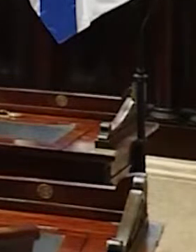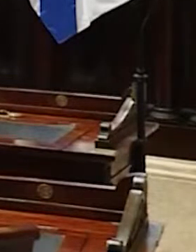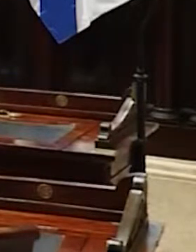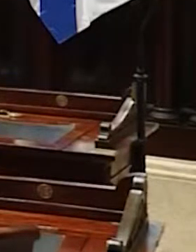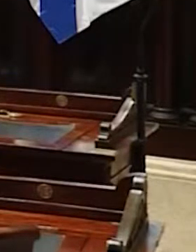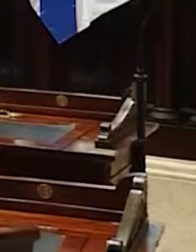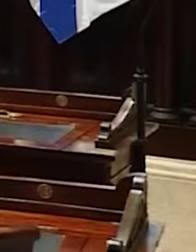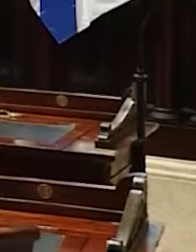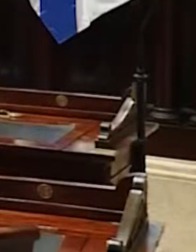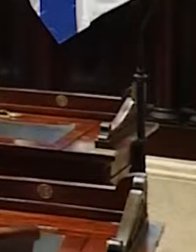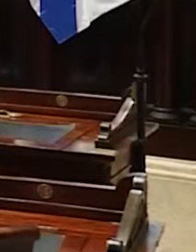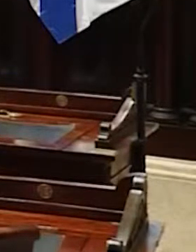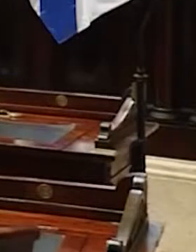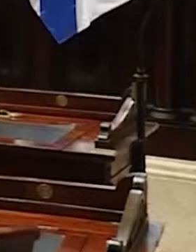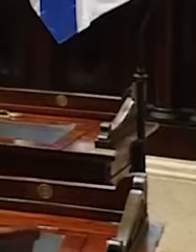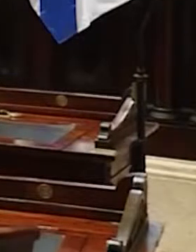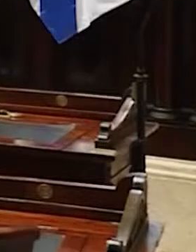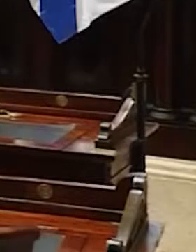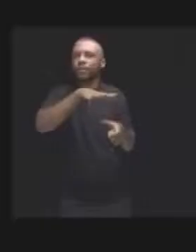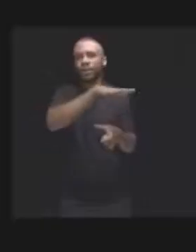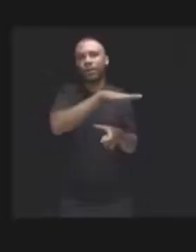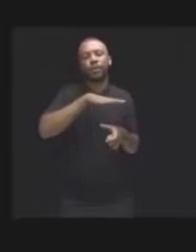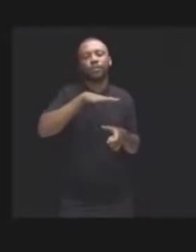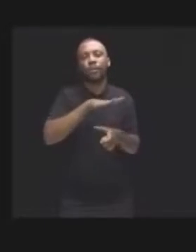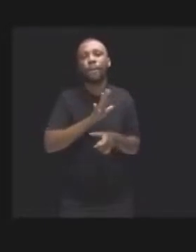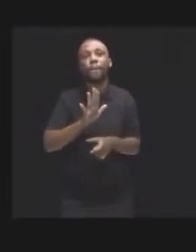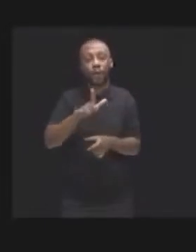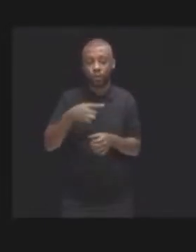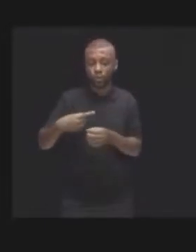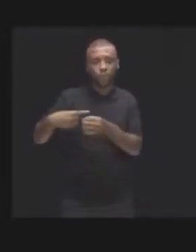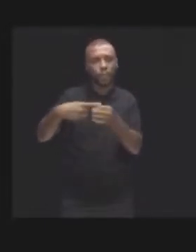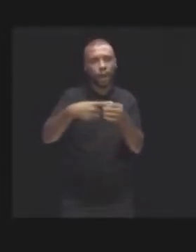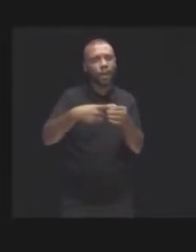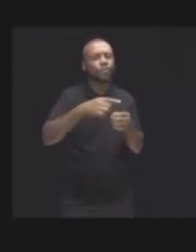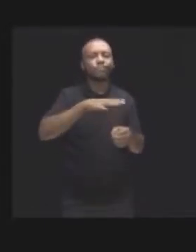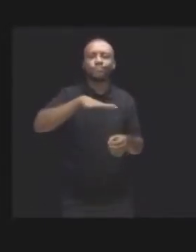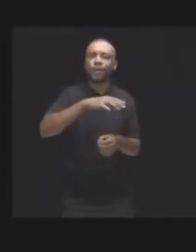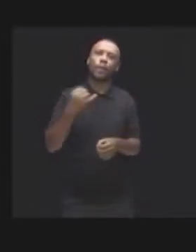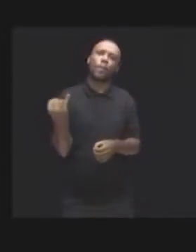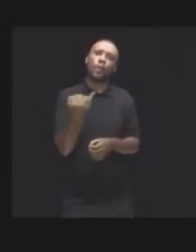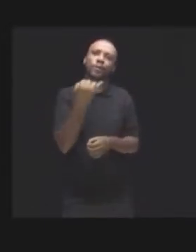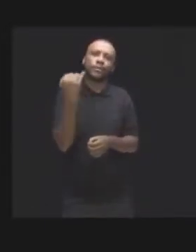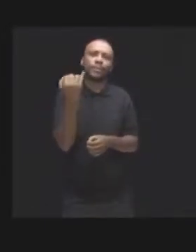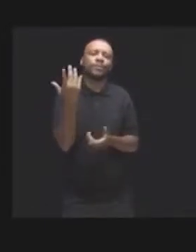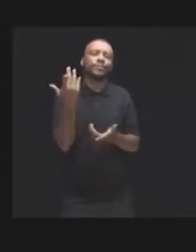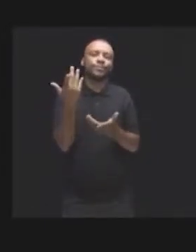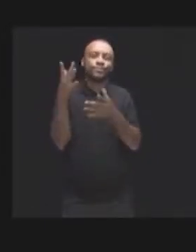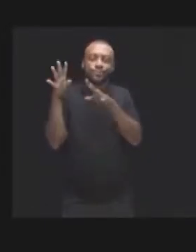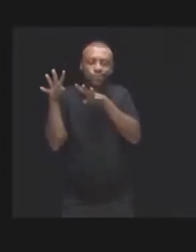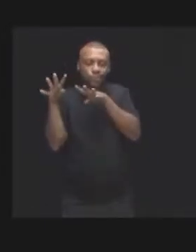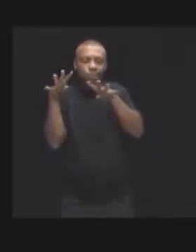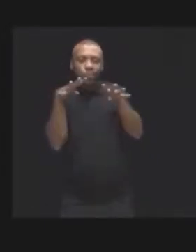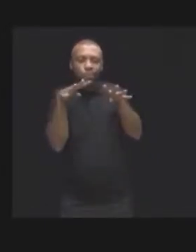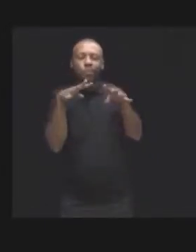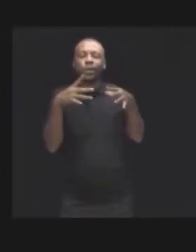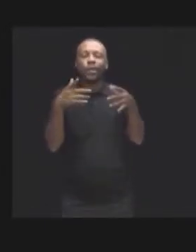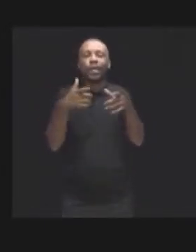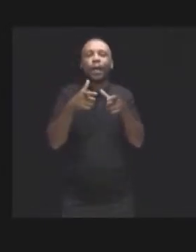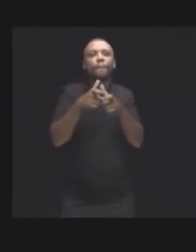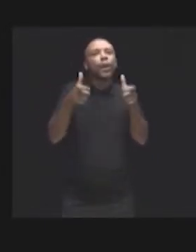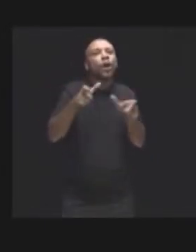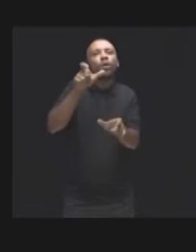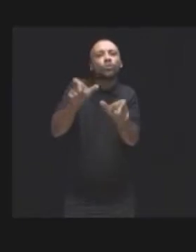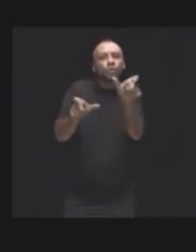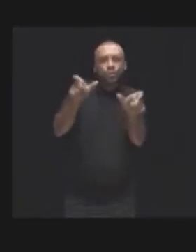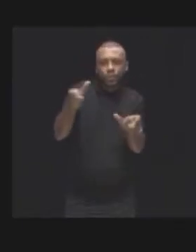bairro do Andaraí no calendário oficial da cidade. Um bairro muito querido, que tem a maioria dos moradores muito orgulhosos,